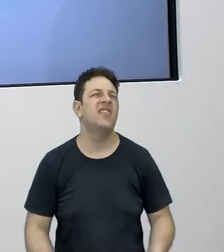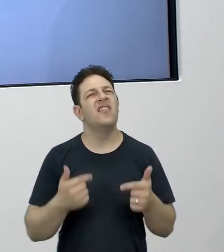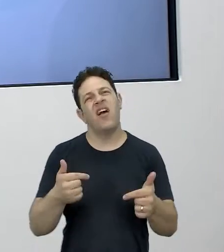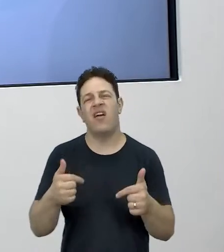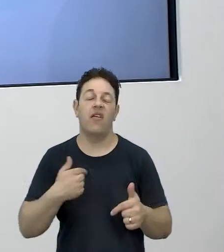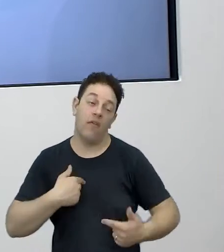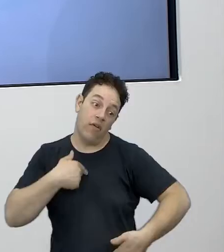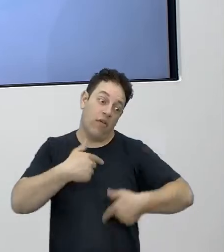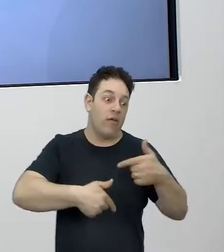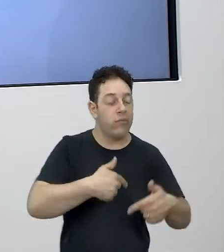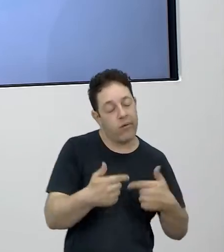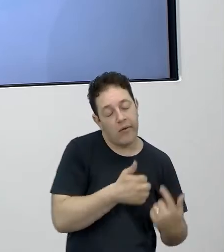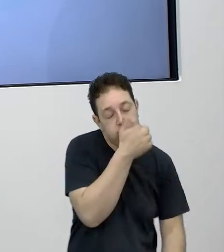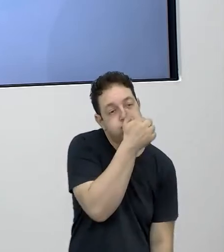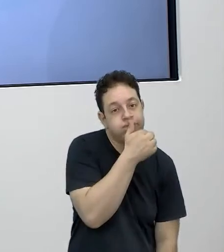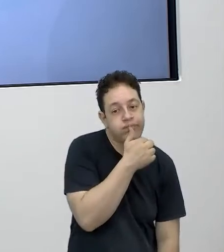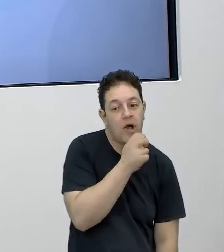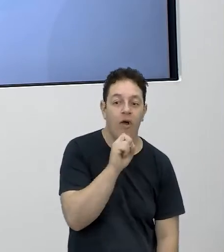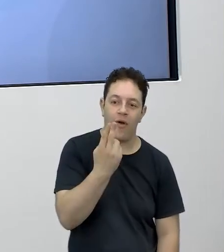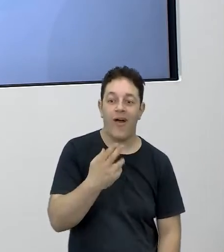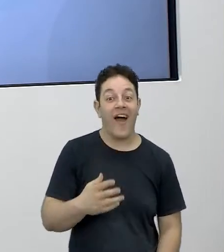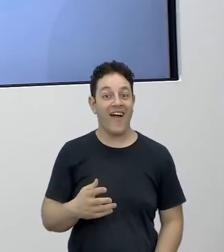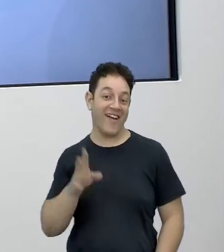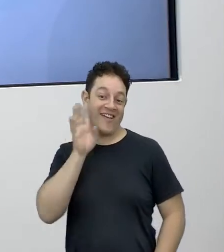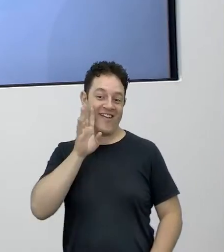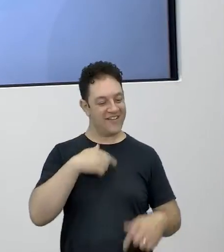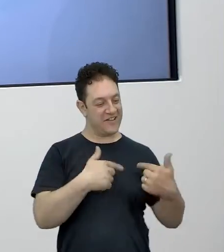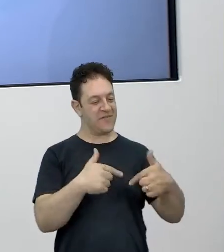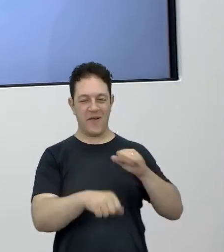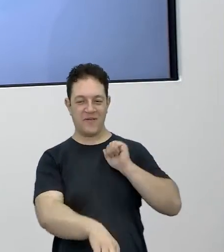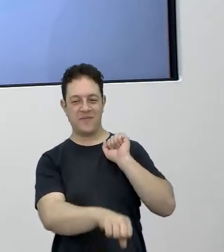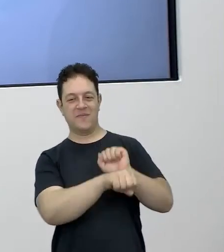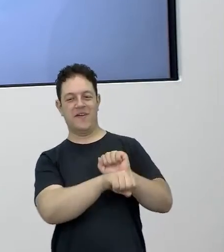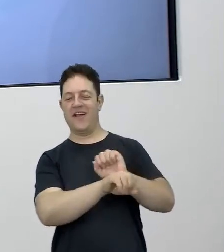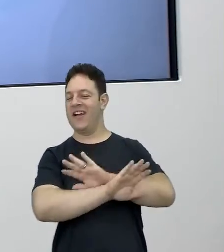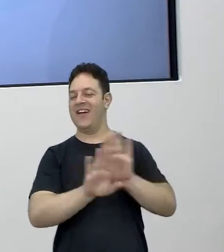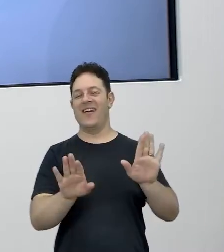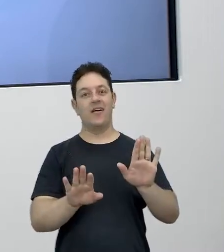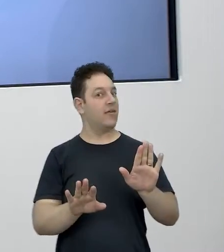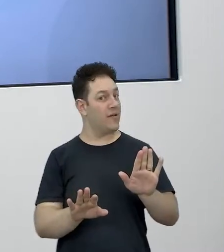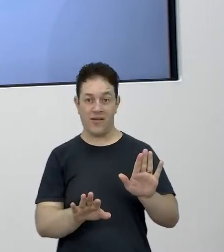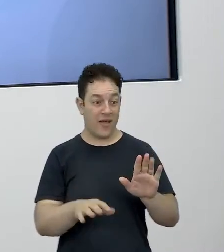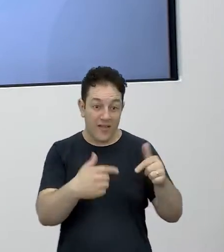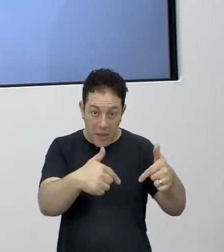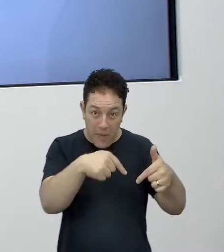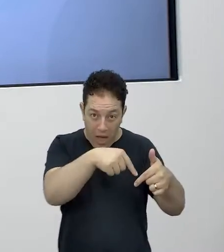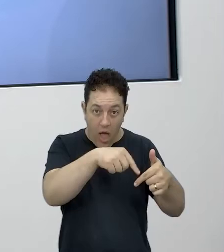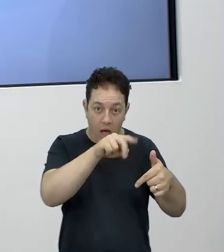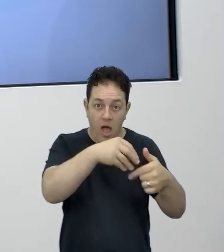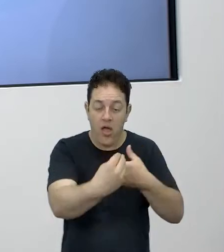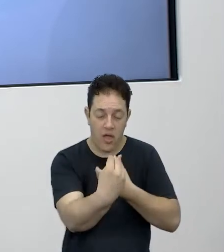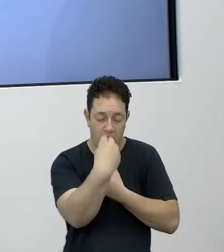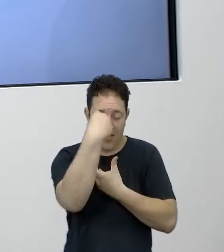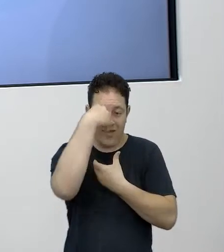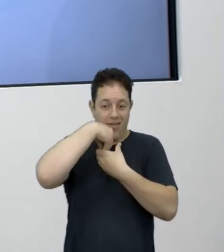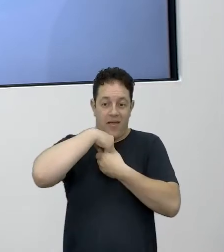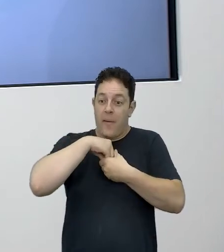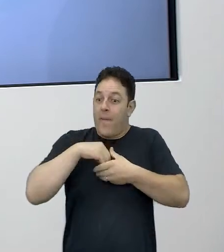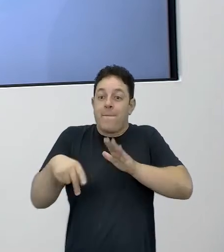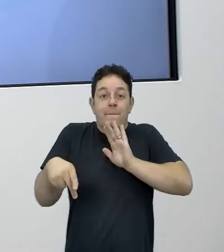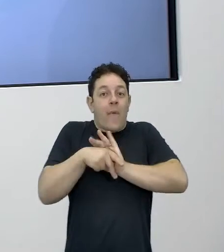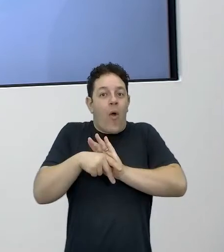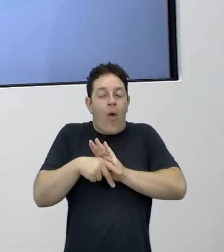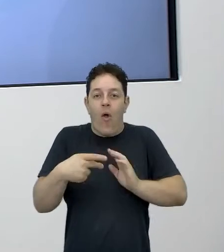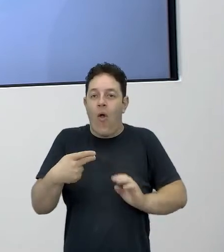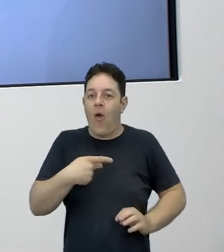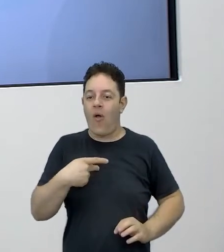trabalho. Que legal, eu parei de fazer esse trabalho. Não, esse trabalho ele está com você porque ele faz parte de você.